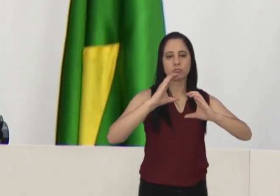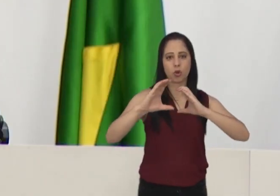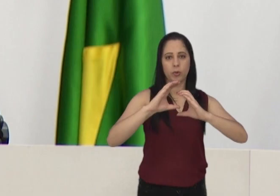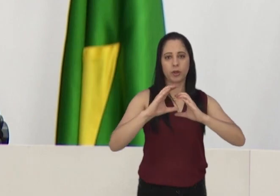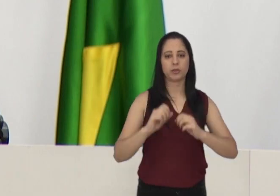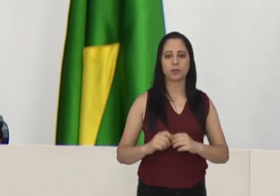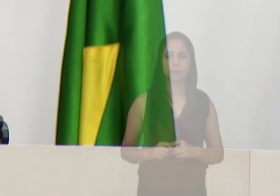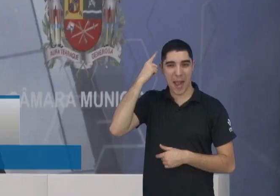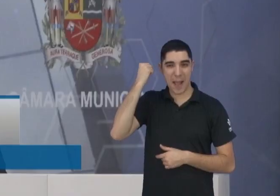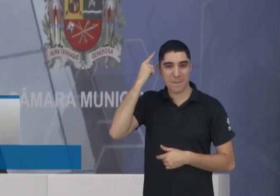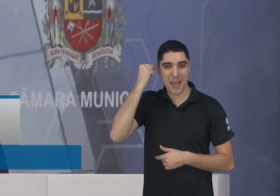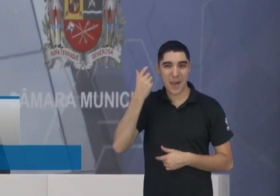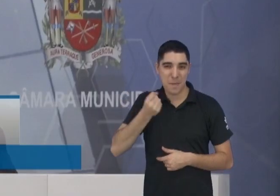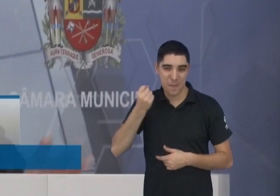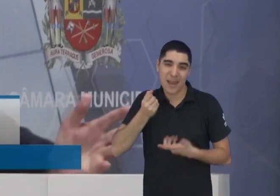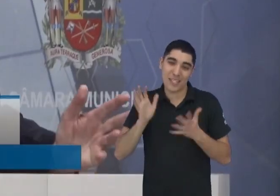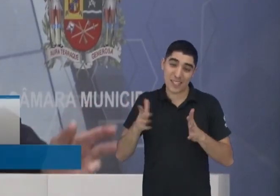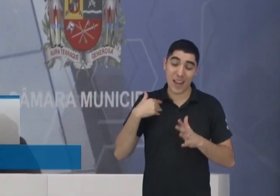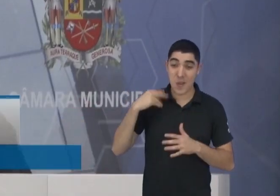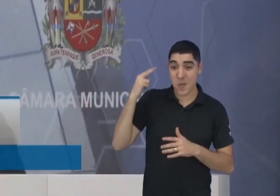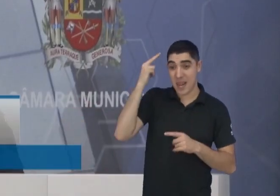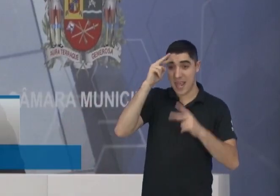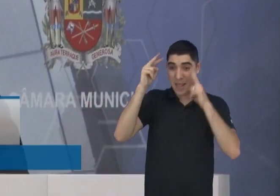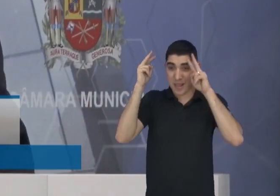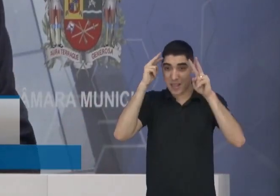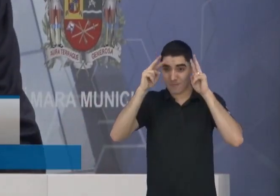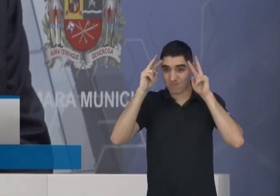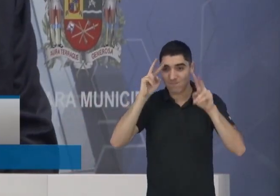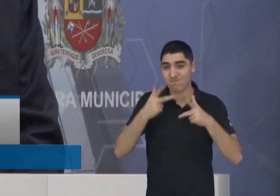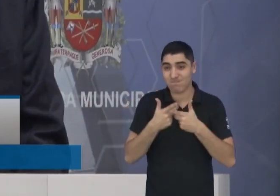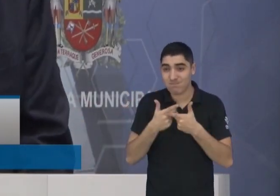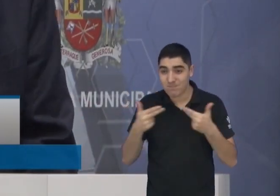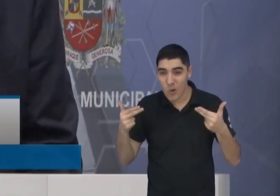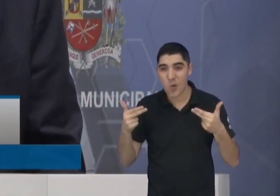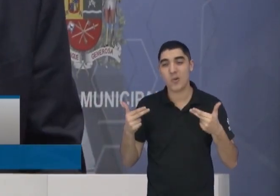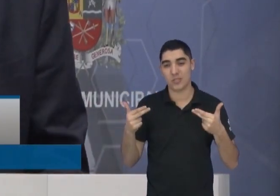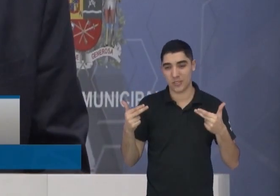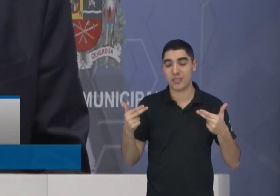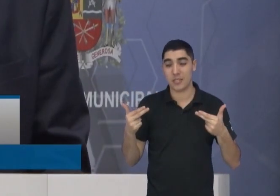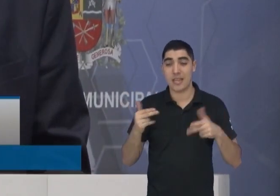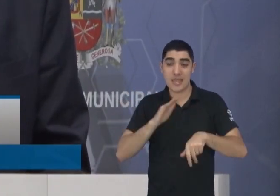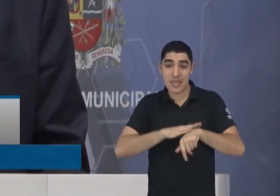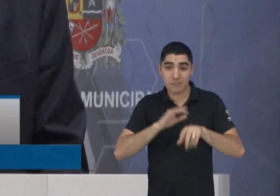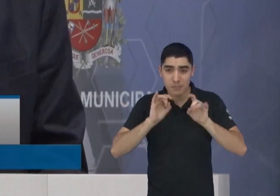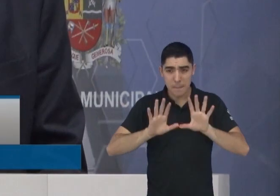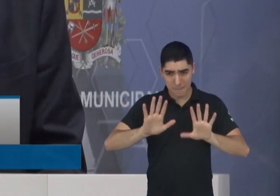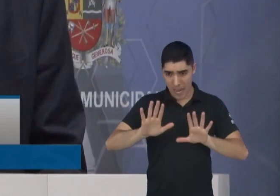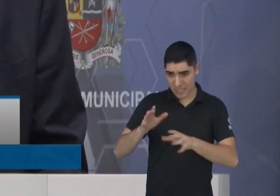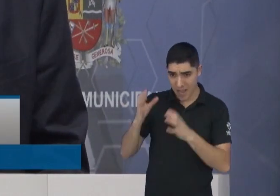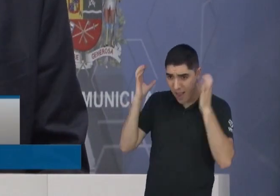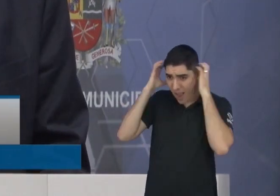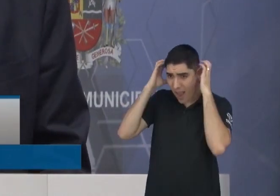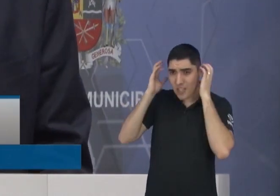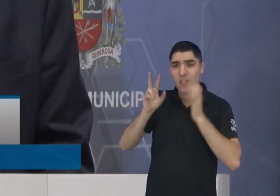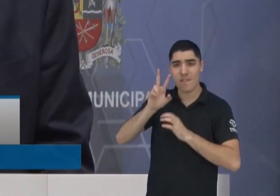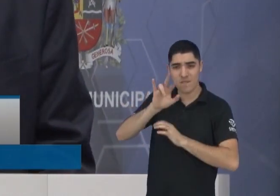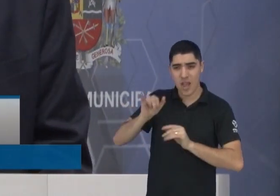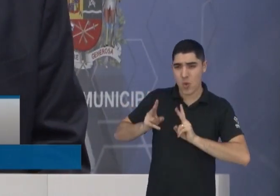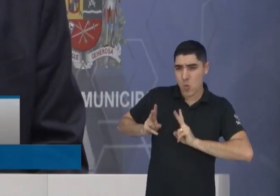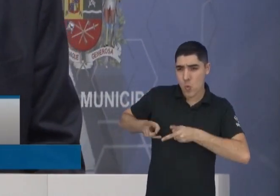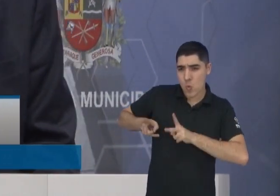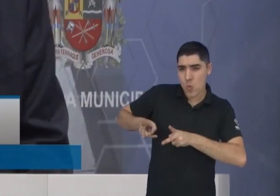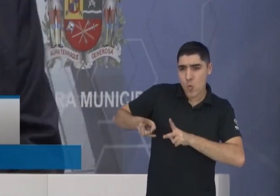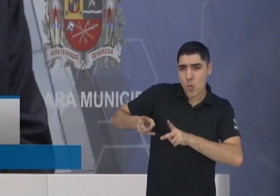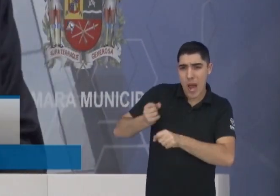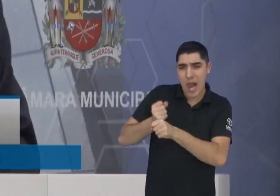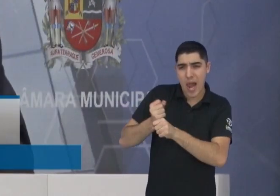meio de comunicação para o jornalismo e para o país. O rádio ele vai continuar por muitos e muitos anos, independente da tecnologia que ele